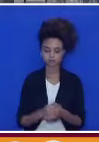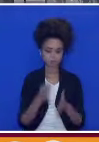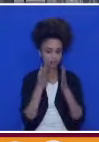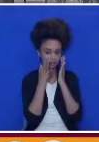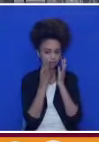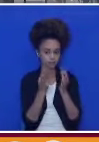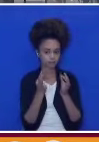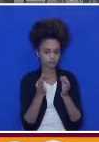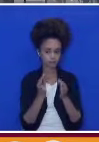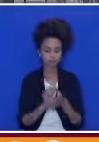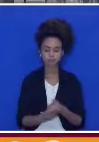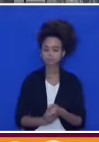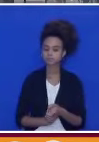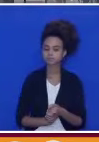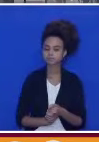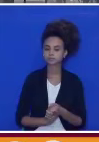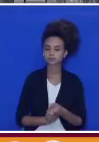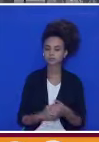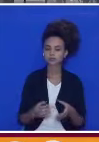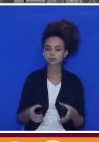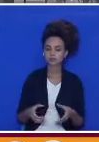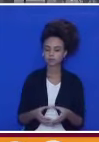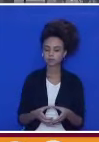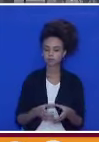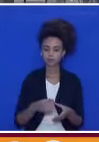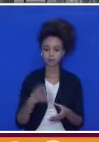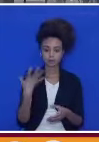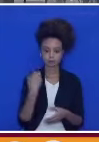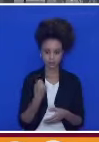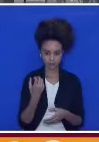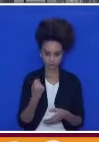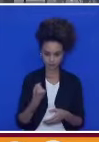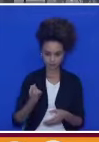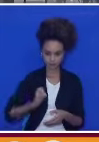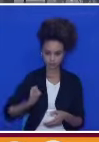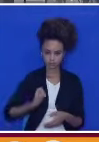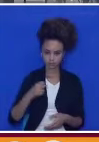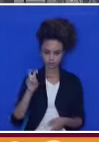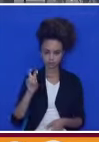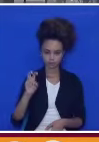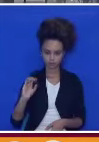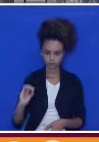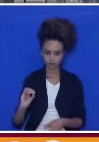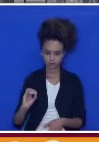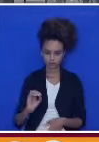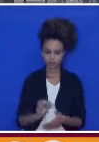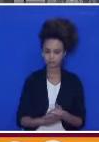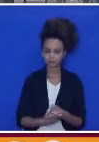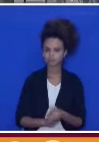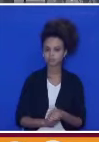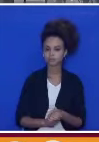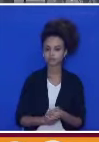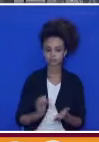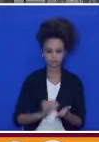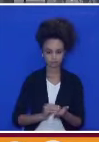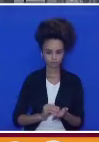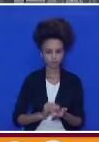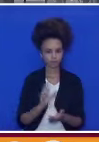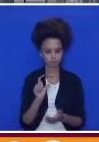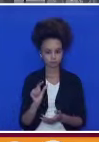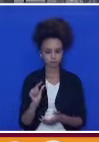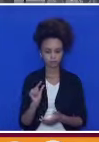Fique de olho na sua aposta. Bola branca, número 50. Branca, 50. Falta pouco.